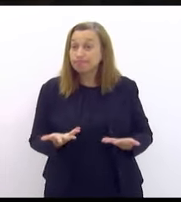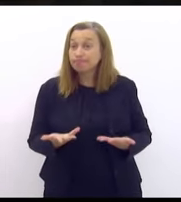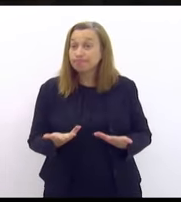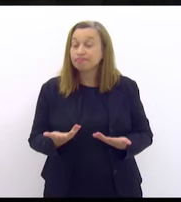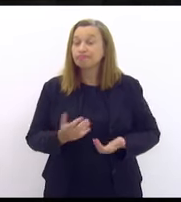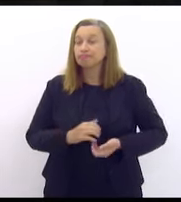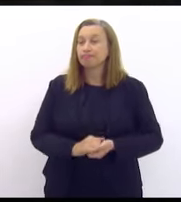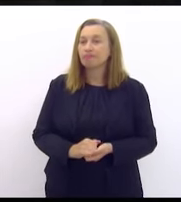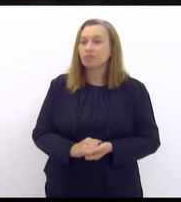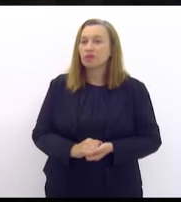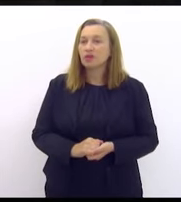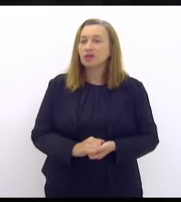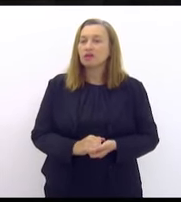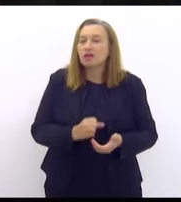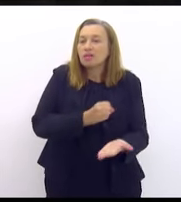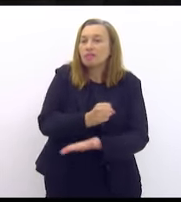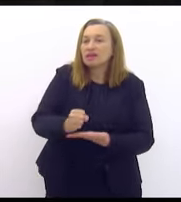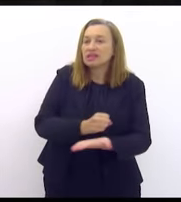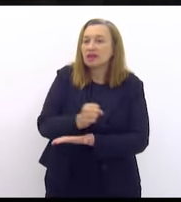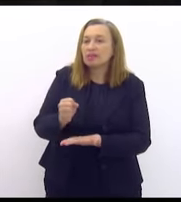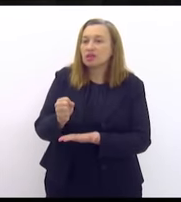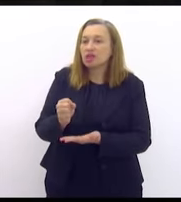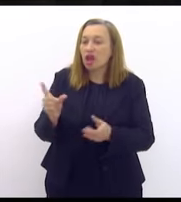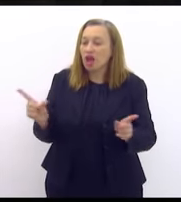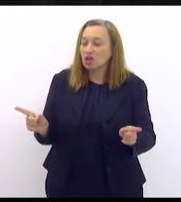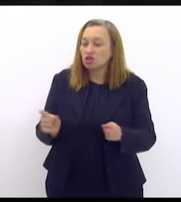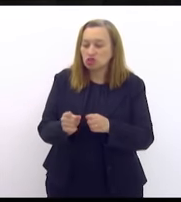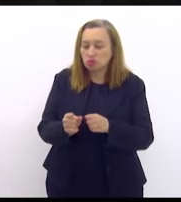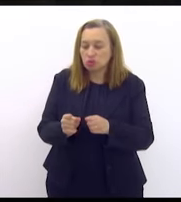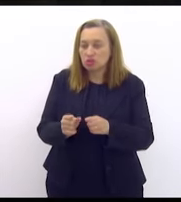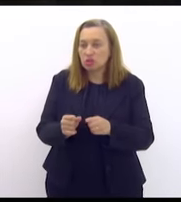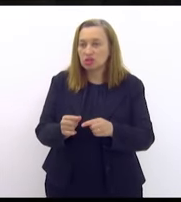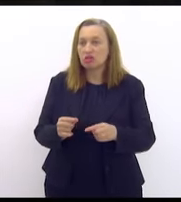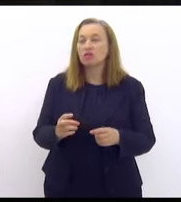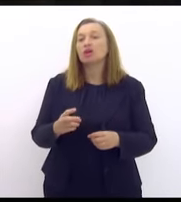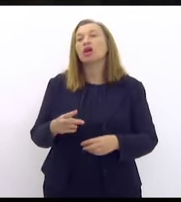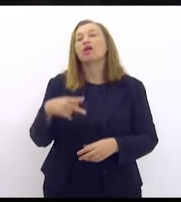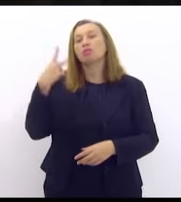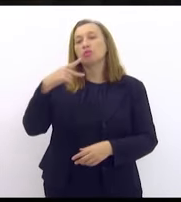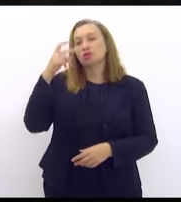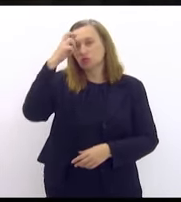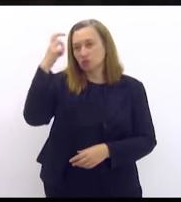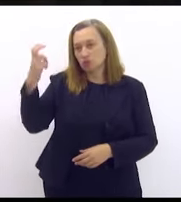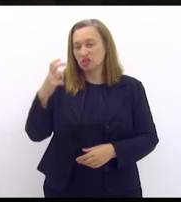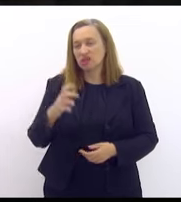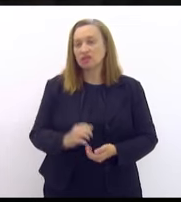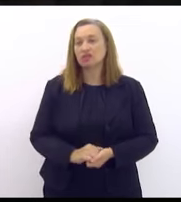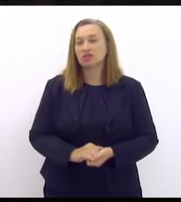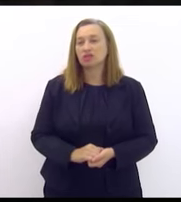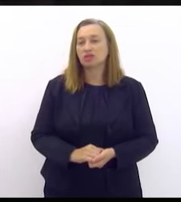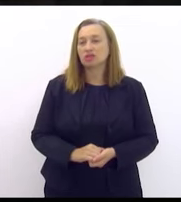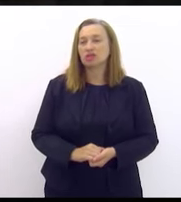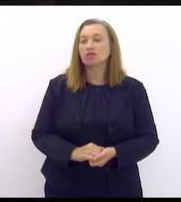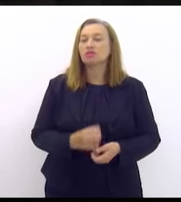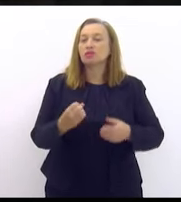está basicamente a redução drástica da política cultural que foi a duras penas